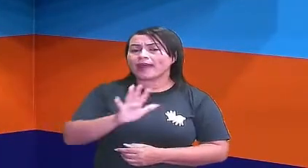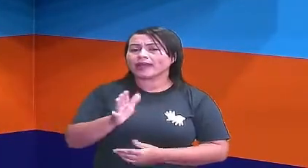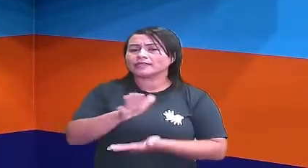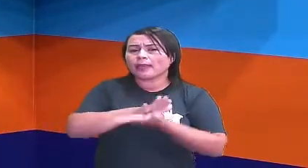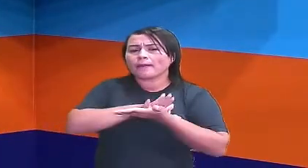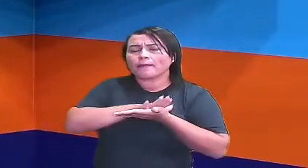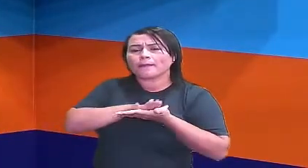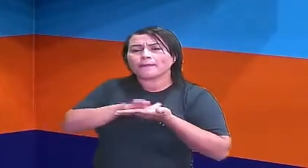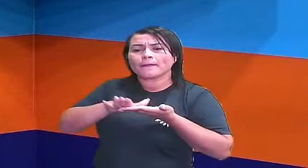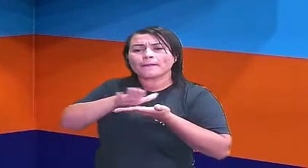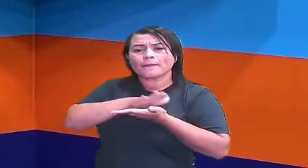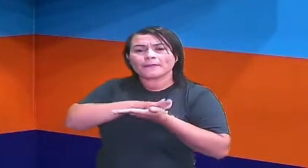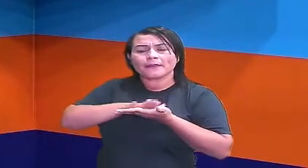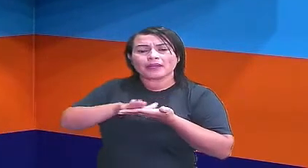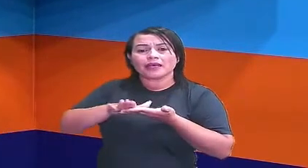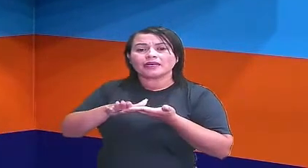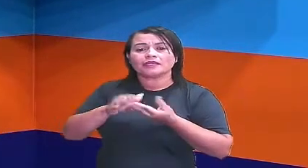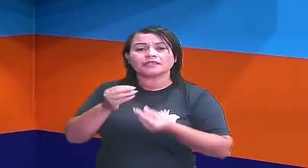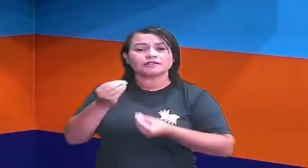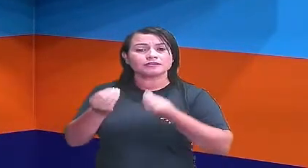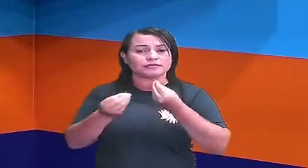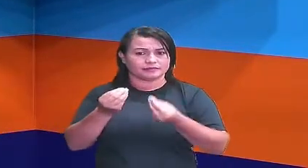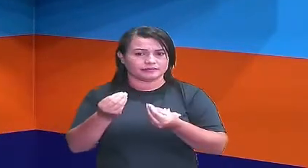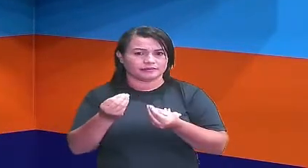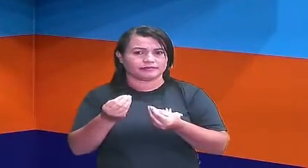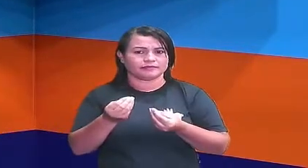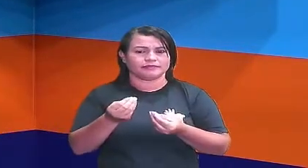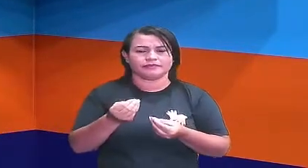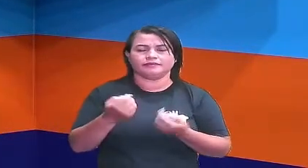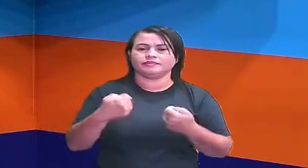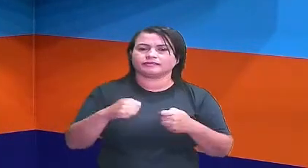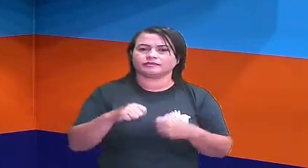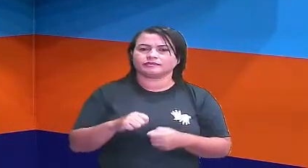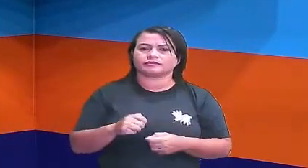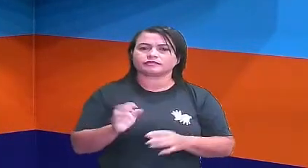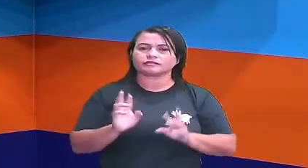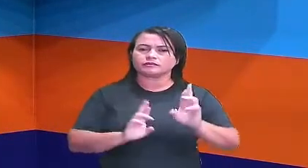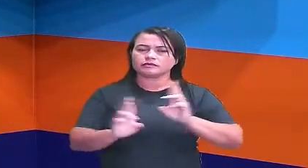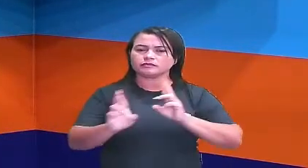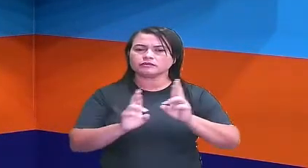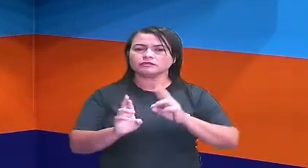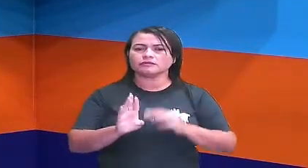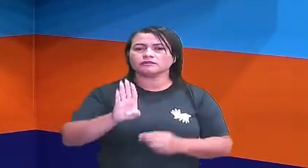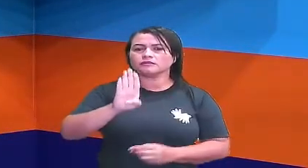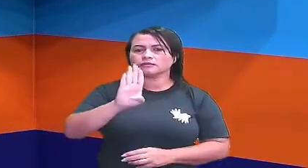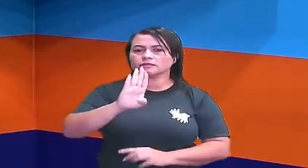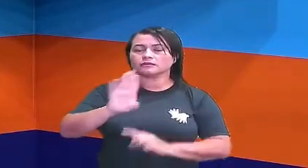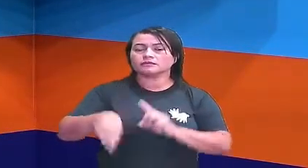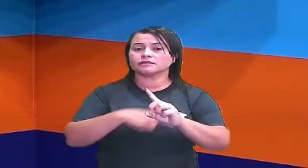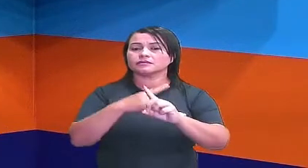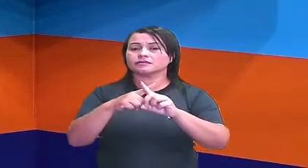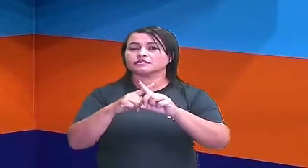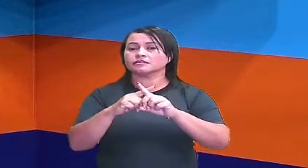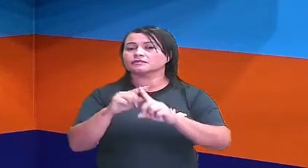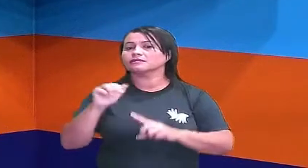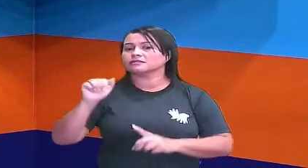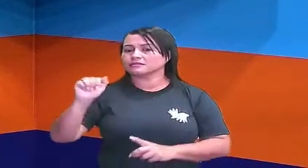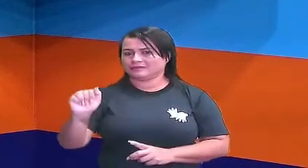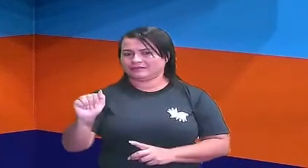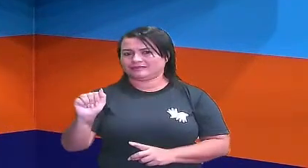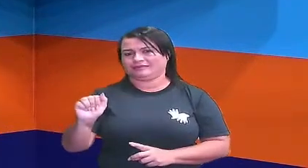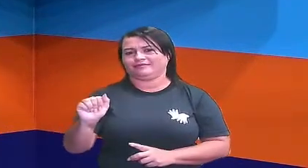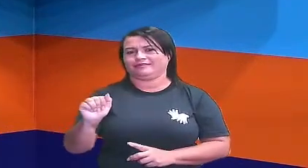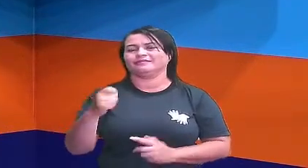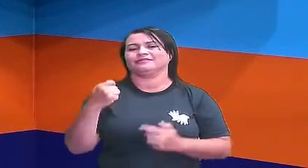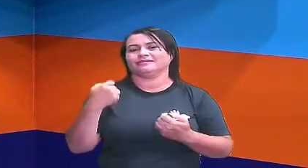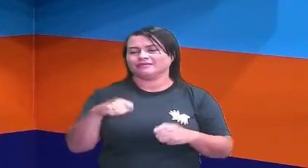que aí às vezes eu preciso ter essa relação de base vezes a altura da figura, aí eu